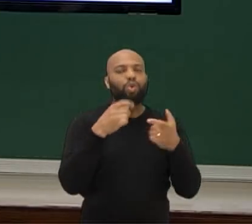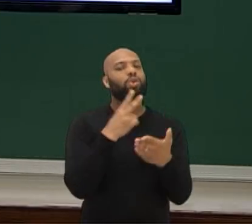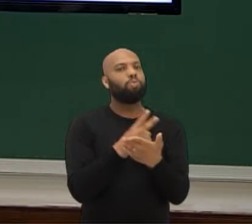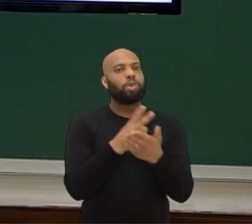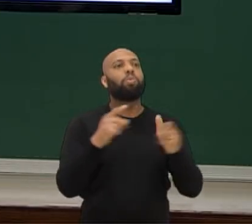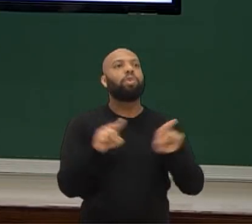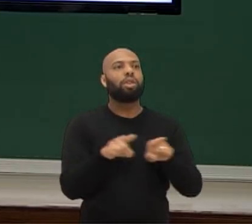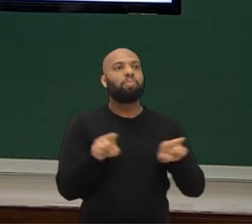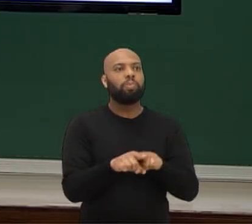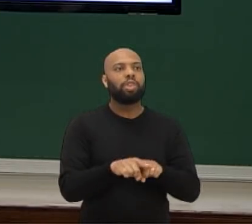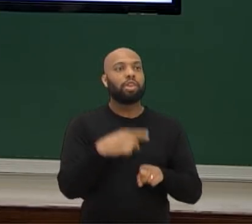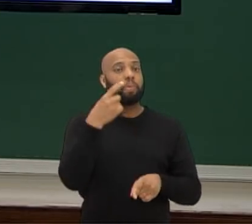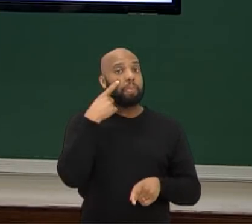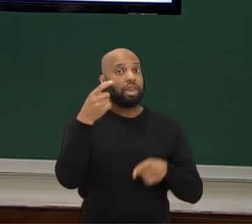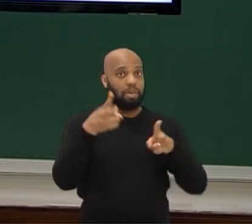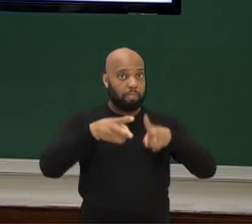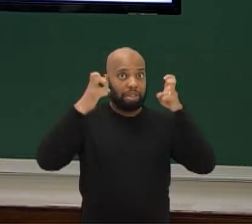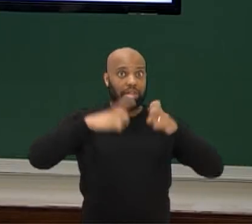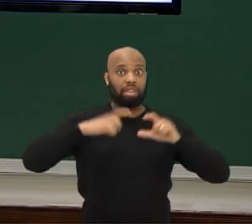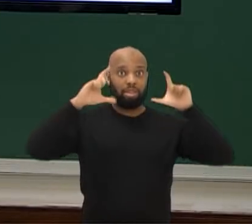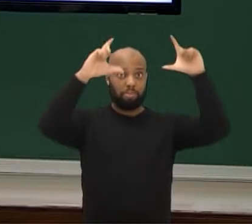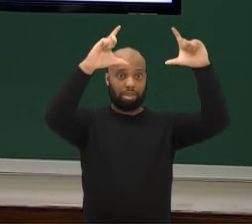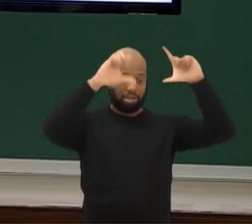localização. Perceba que ela está aqui